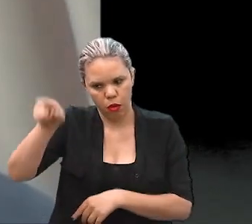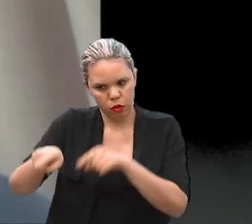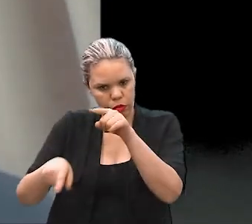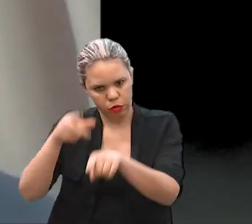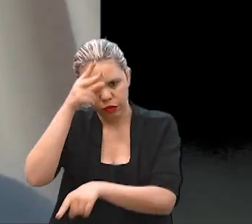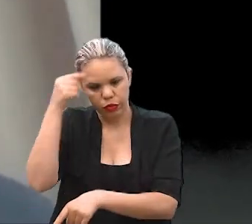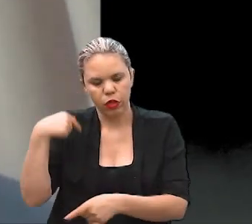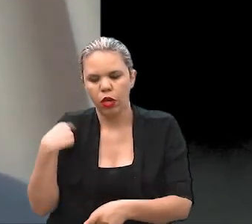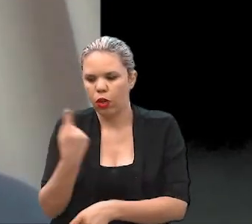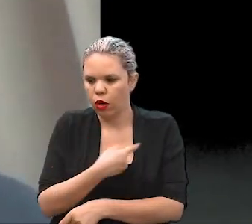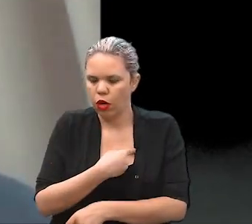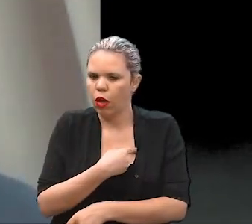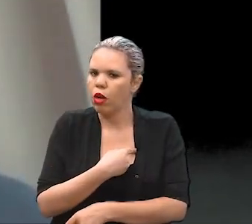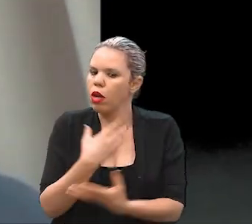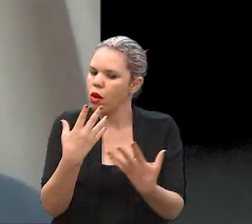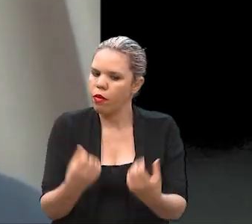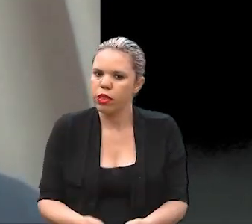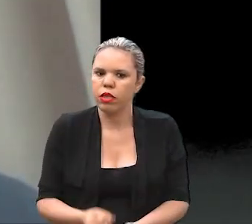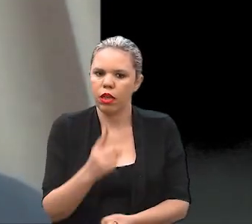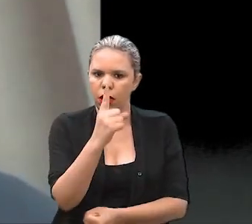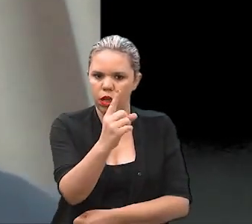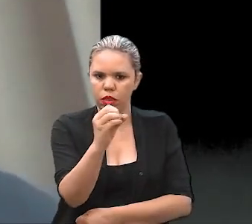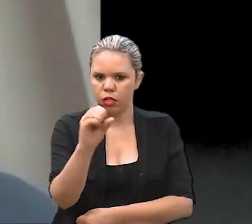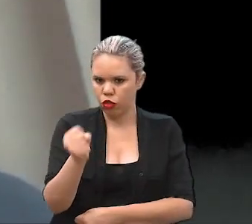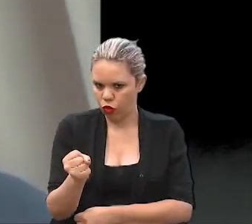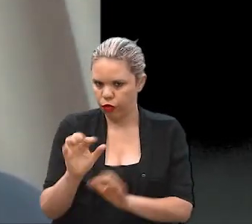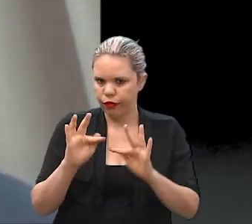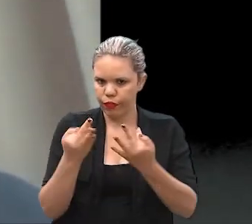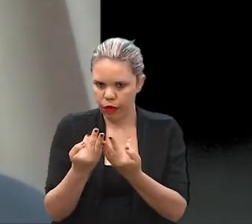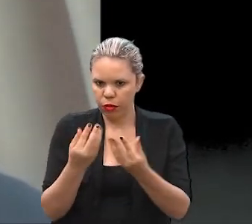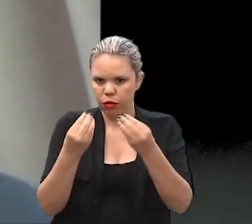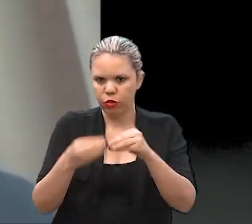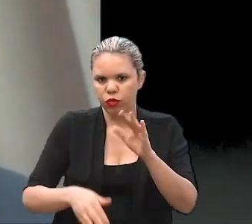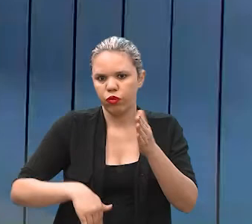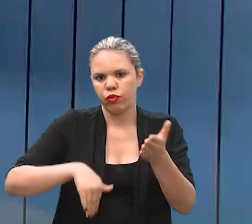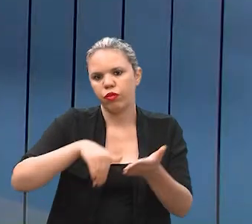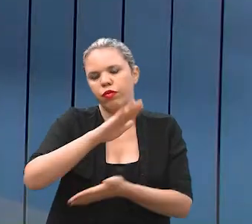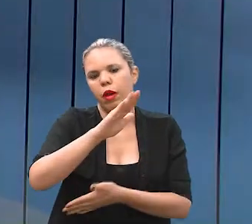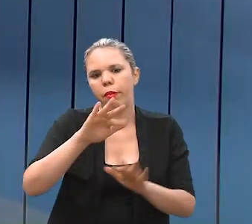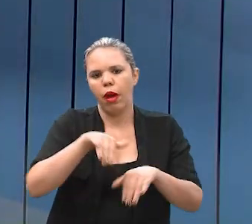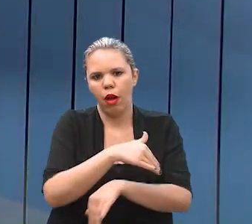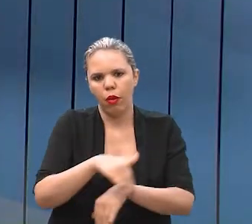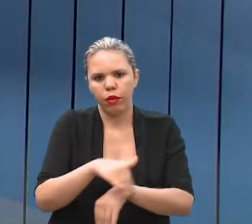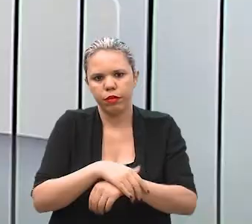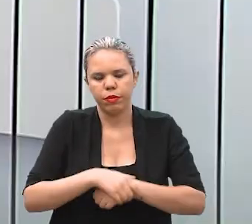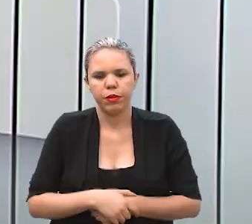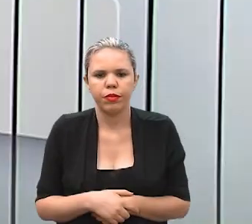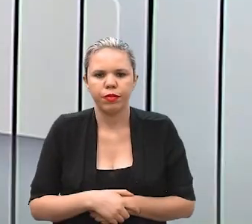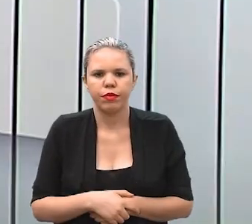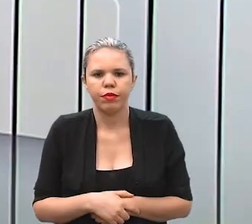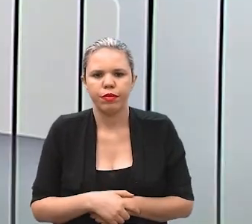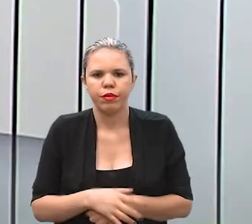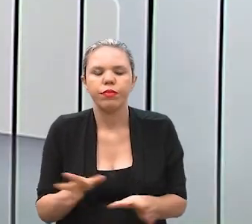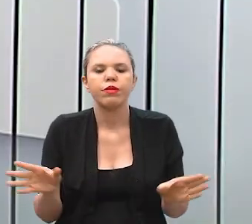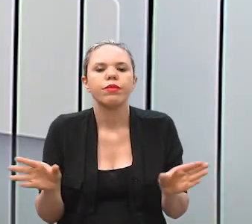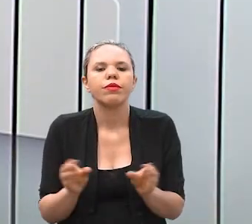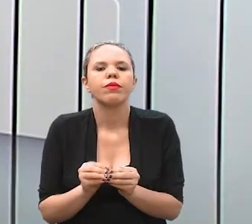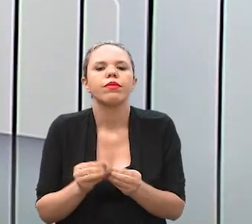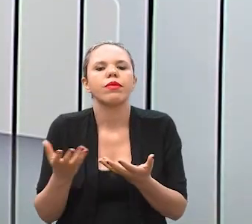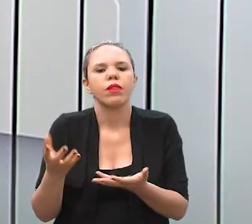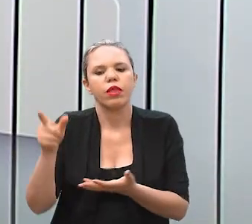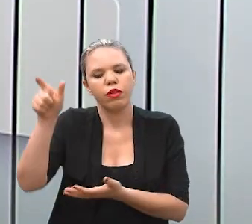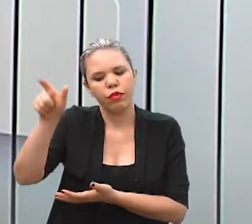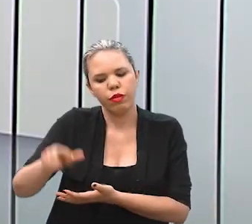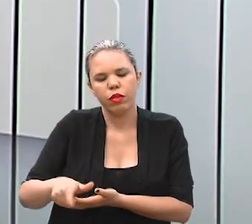a gente não permitir que essas 108 famílias vão para a rua. Vereador, para a gente poder encerrar, queria que